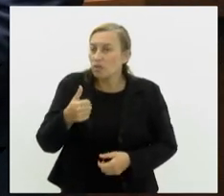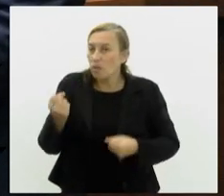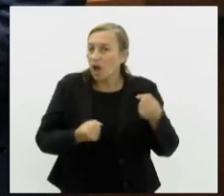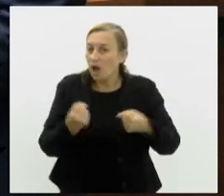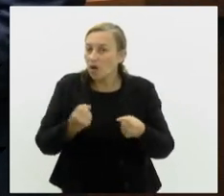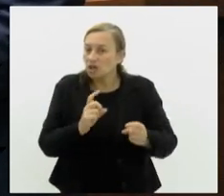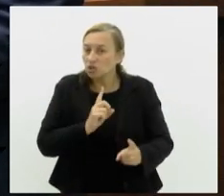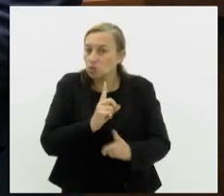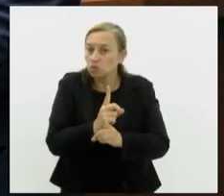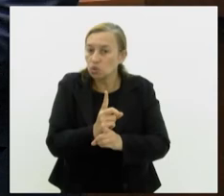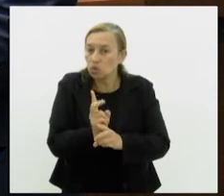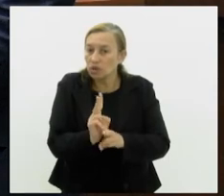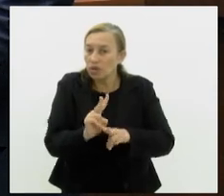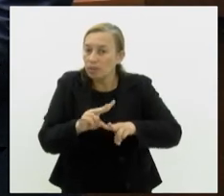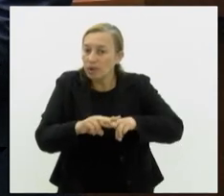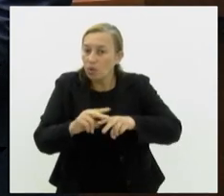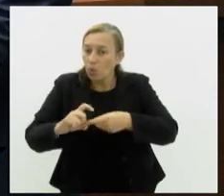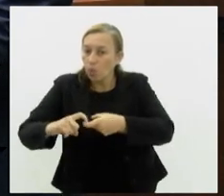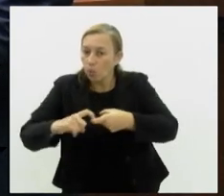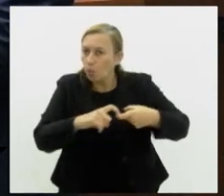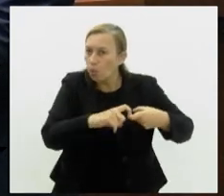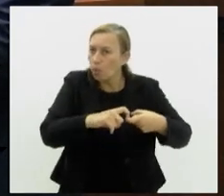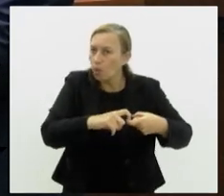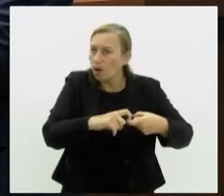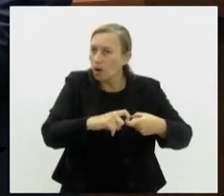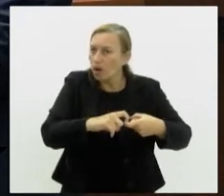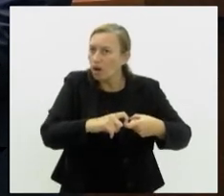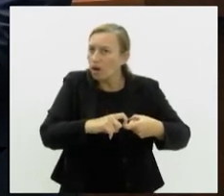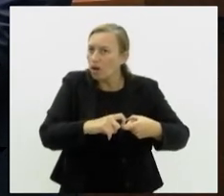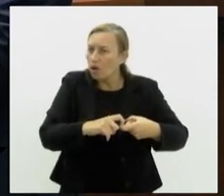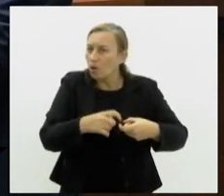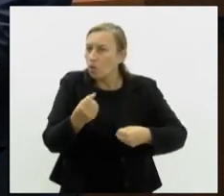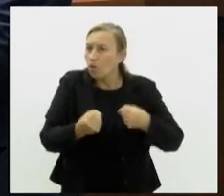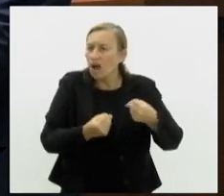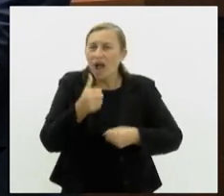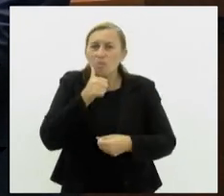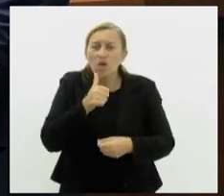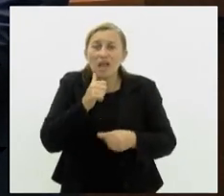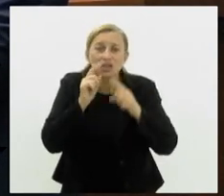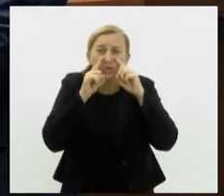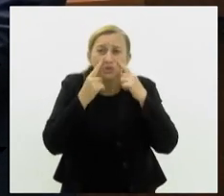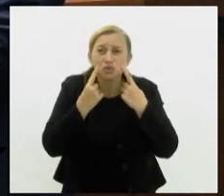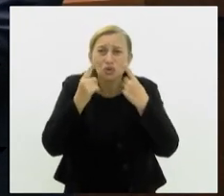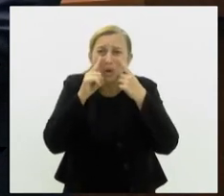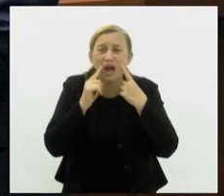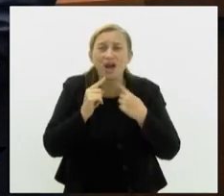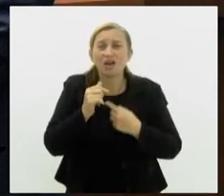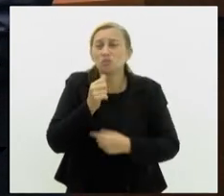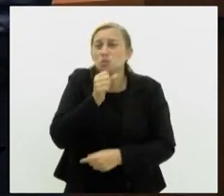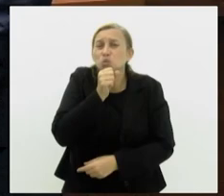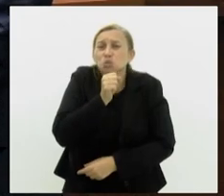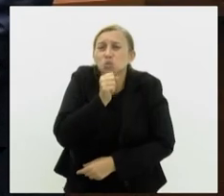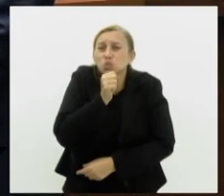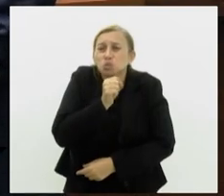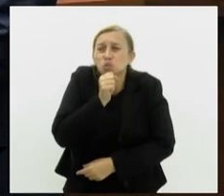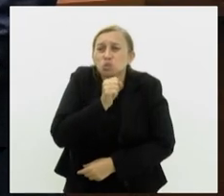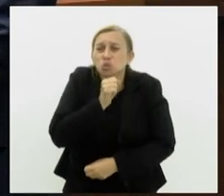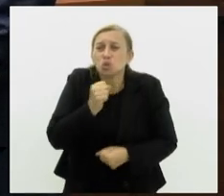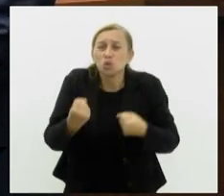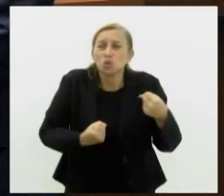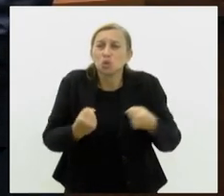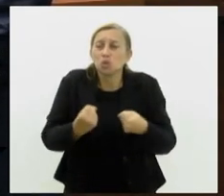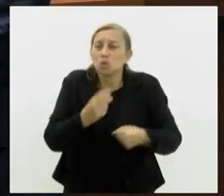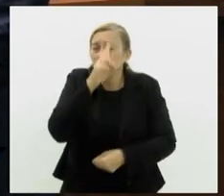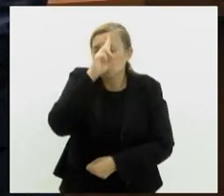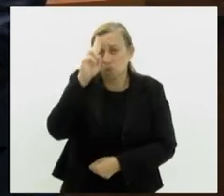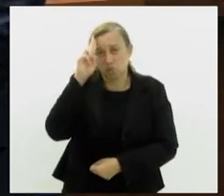estava sendo preso, removido, o carro, a mulher chorava o tempo todo, era uma senhora motorista de